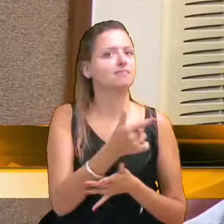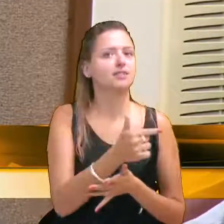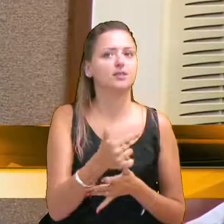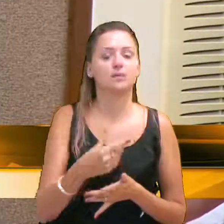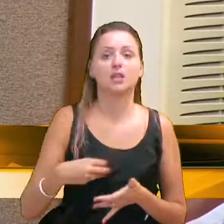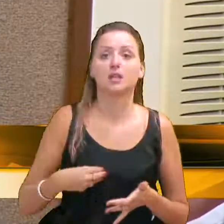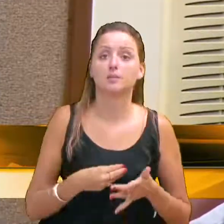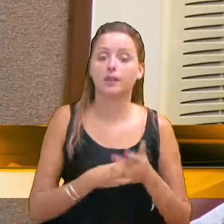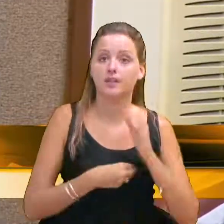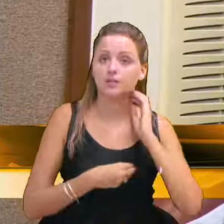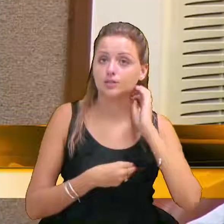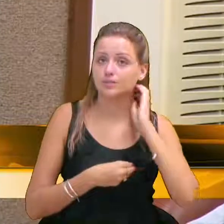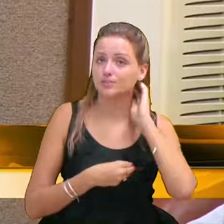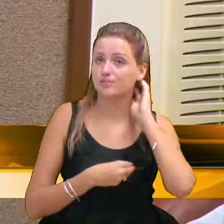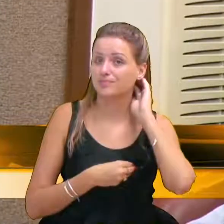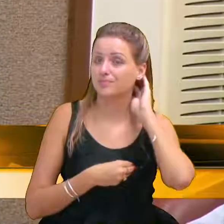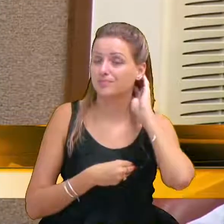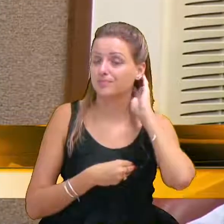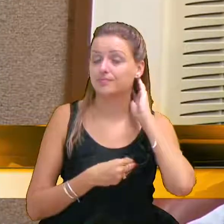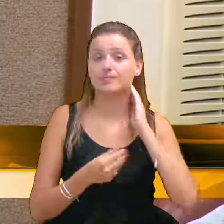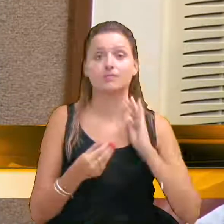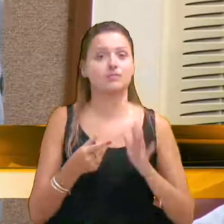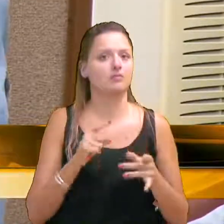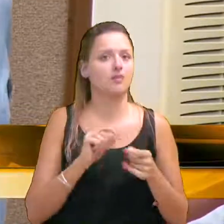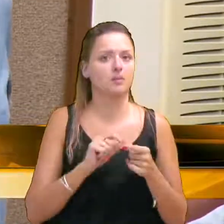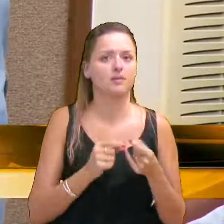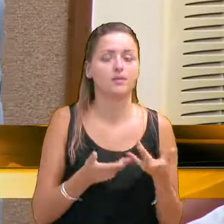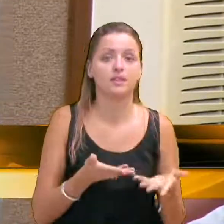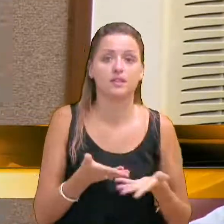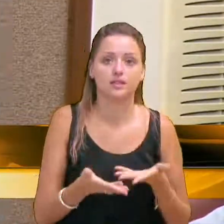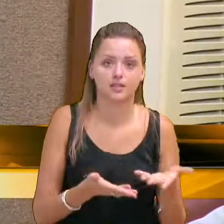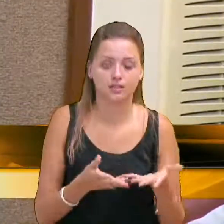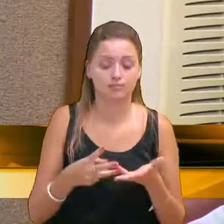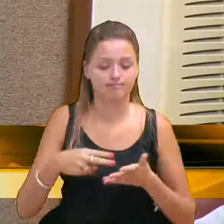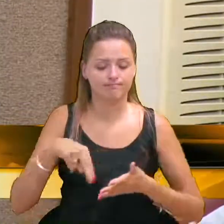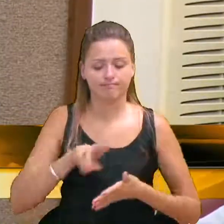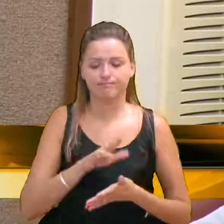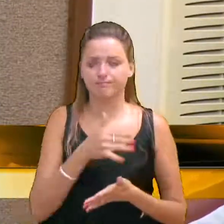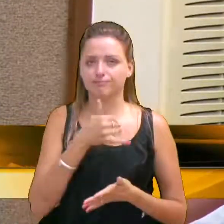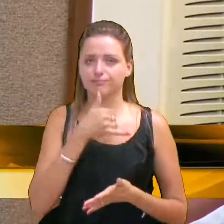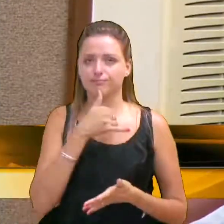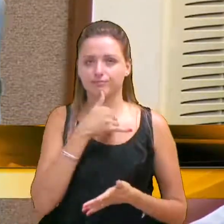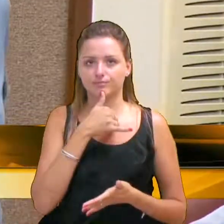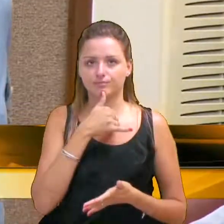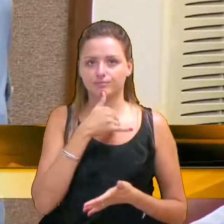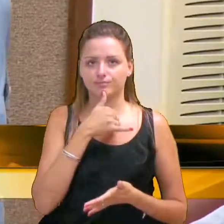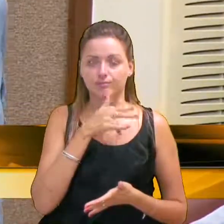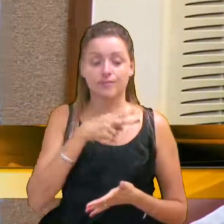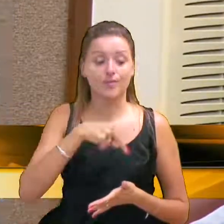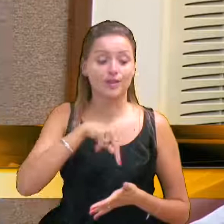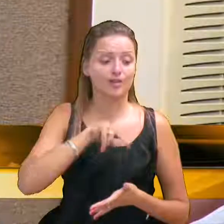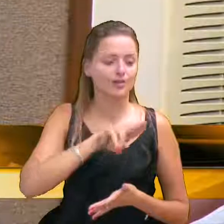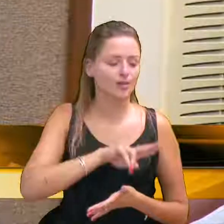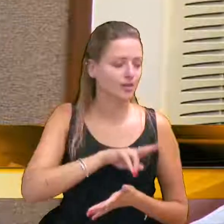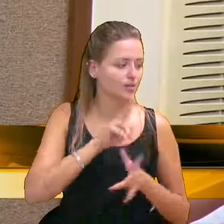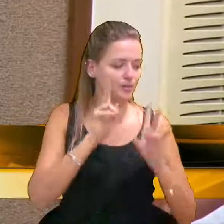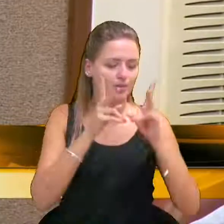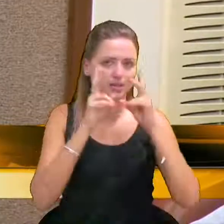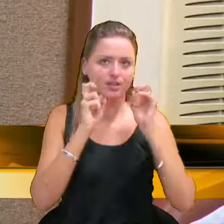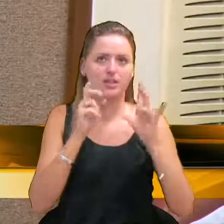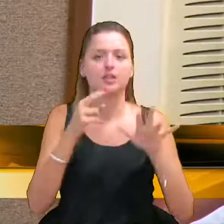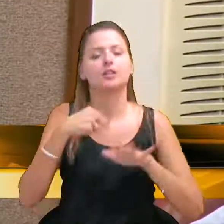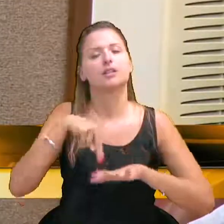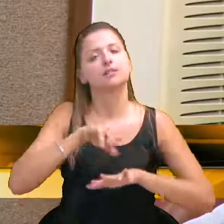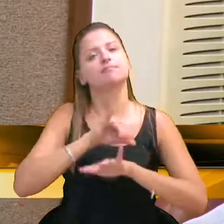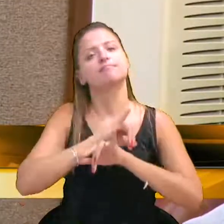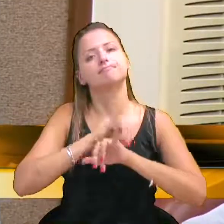ser atendida, Então a gente lamenta muito é com tristeza que a gente vê, onde que a gente vem alertando